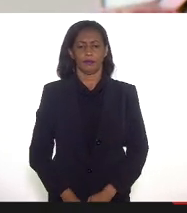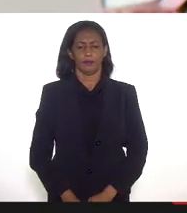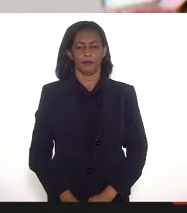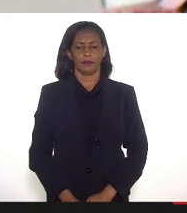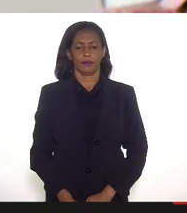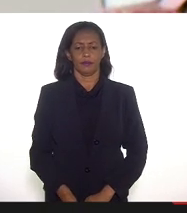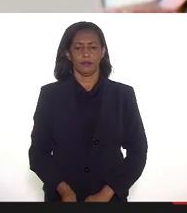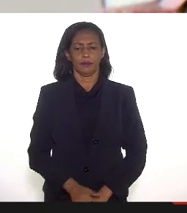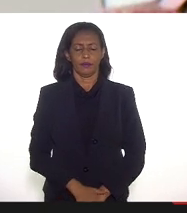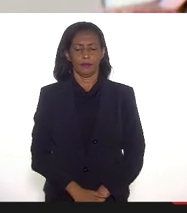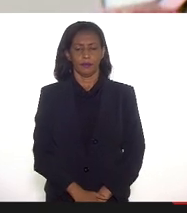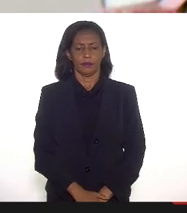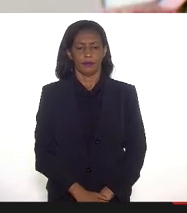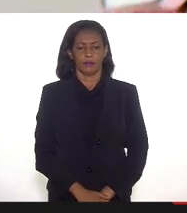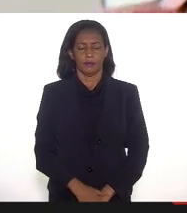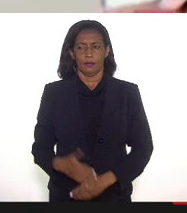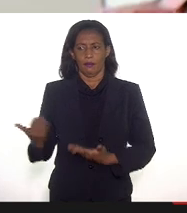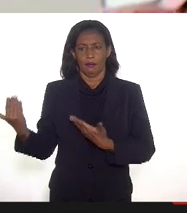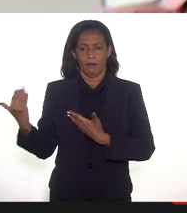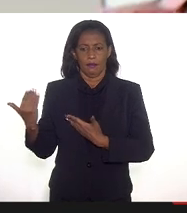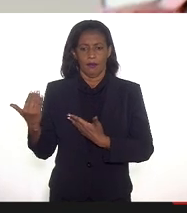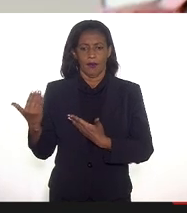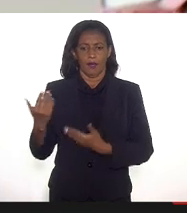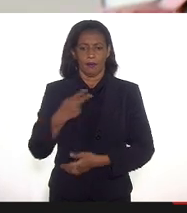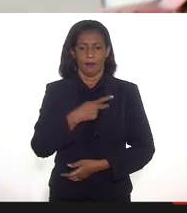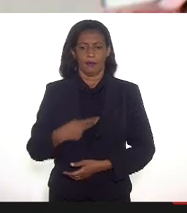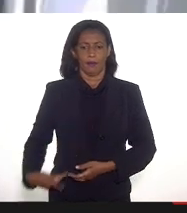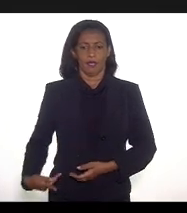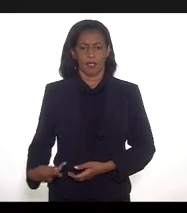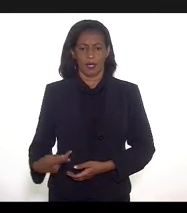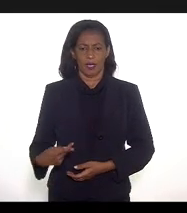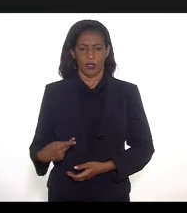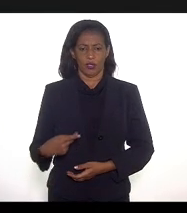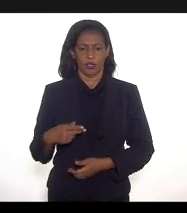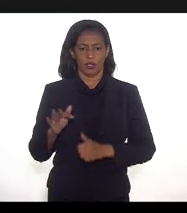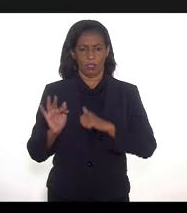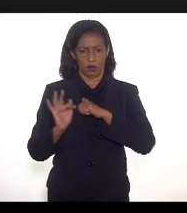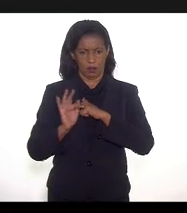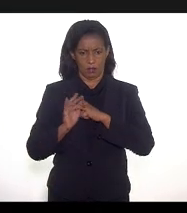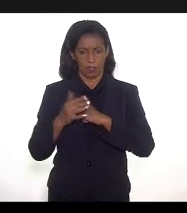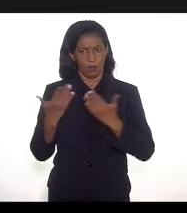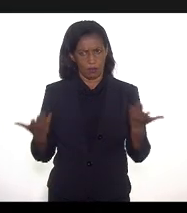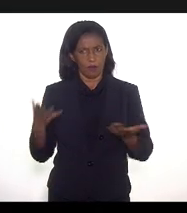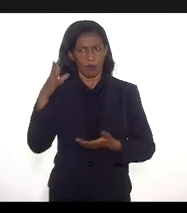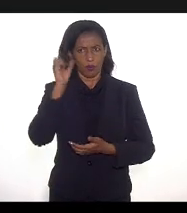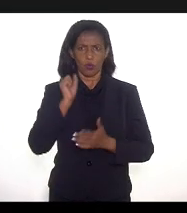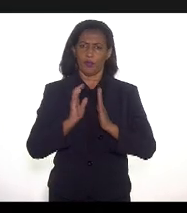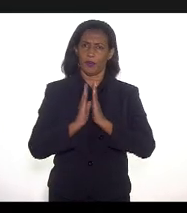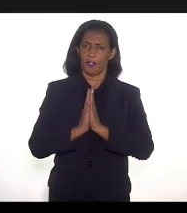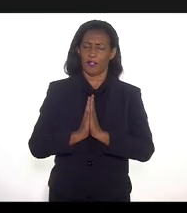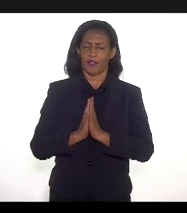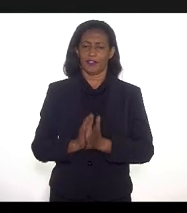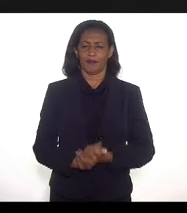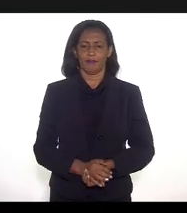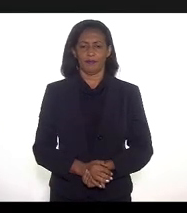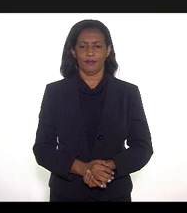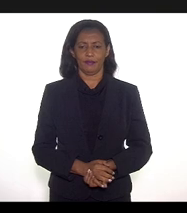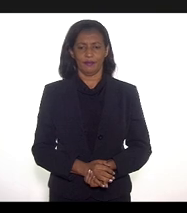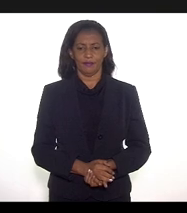Então, podemos passar a palavra ao presidente da FATEC, deputado Valdeque? Acho que sim. Vamos ouvir o presidente João Carrilho, por favor. Então,